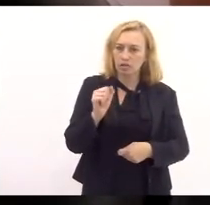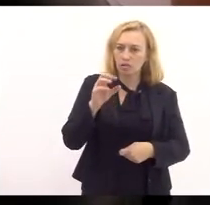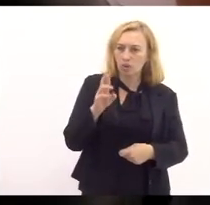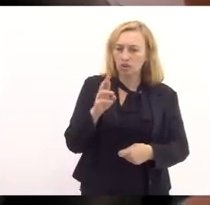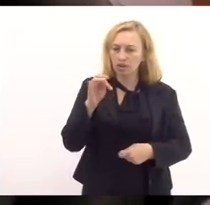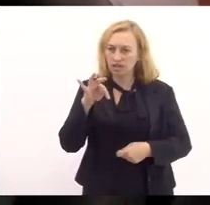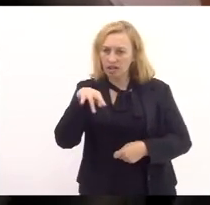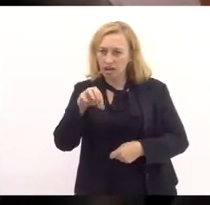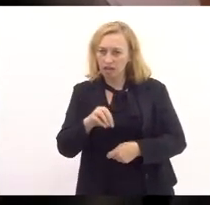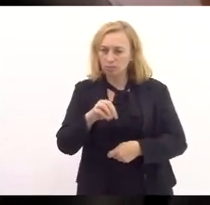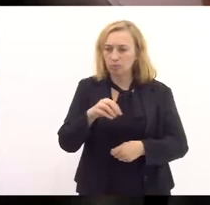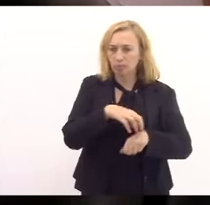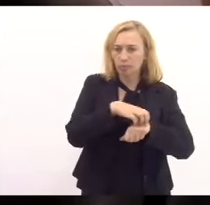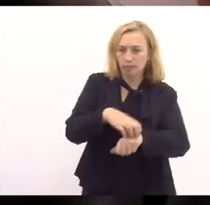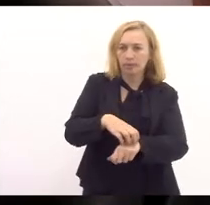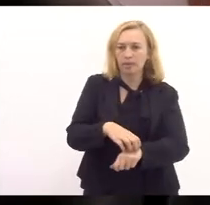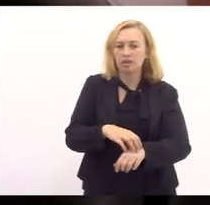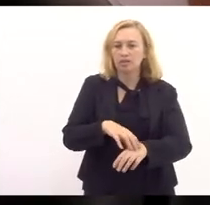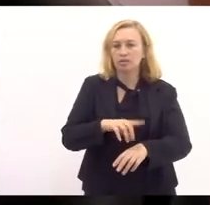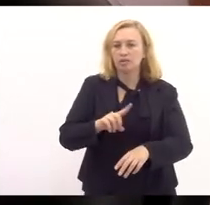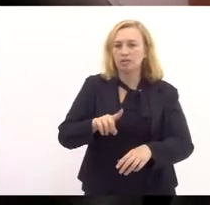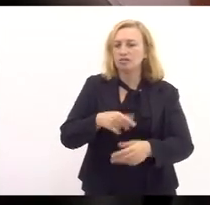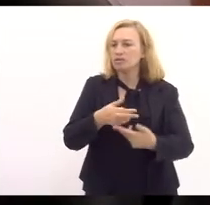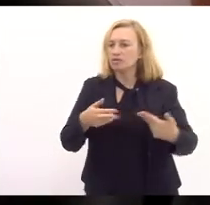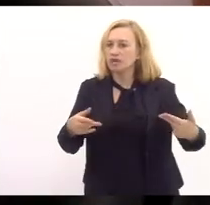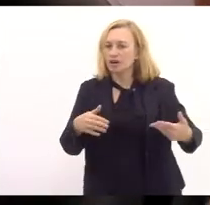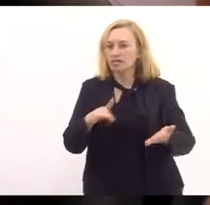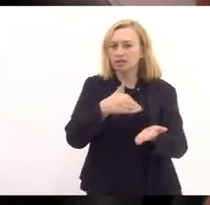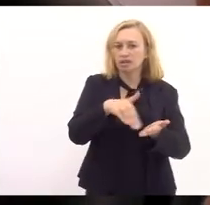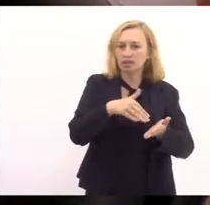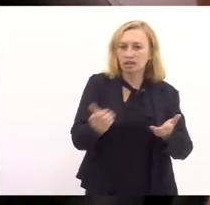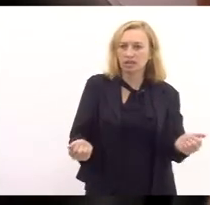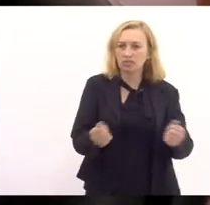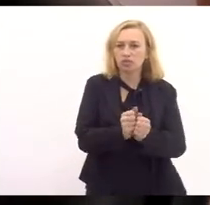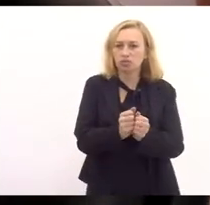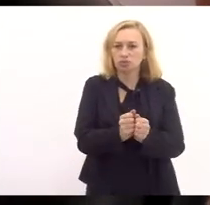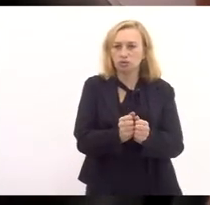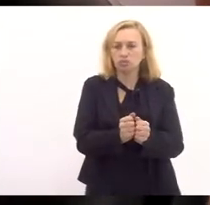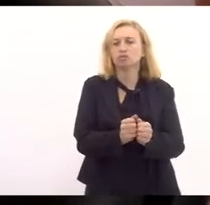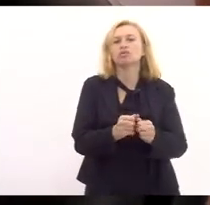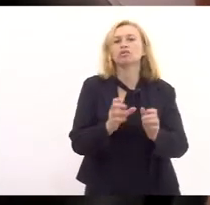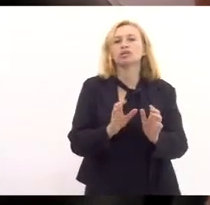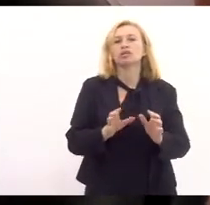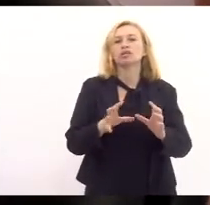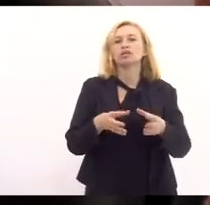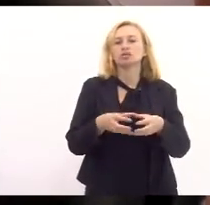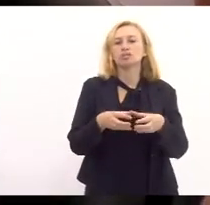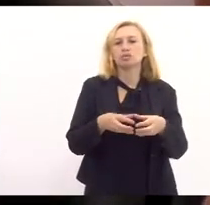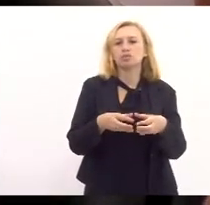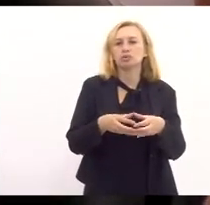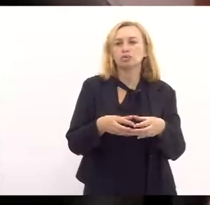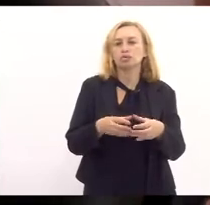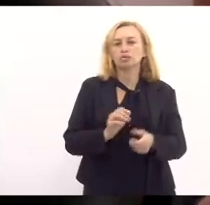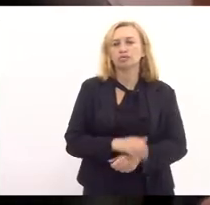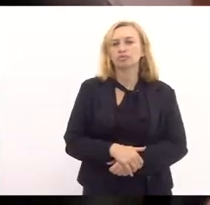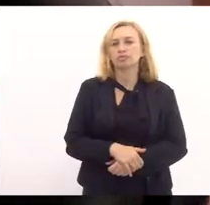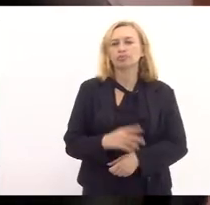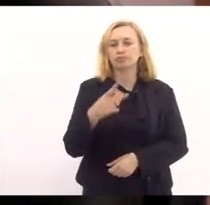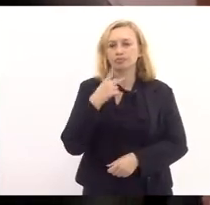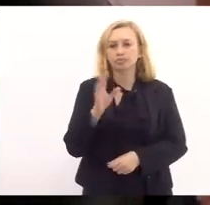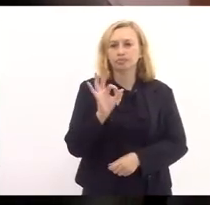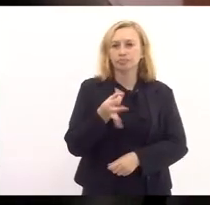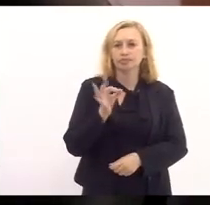envolveu não só a CETRANS, mas envolveu outros secretários participando desse trabalho, desse comitê, que visava justamente